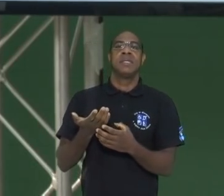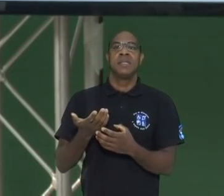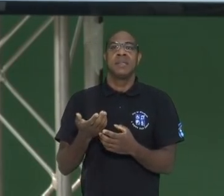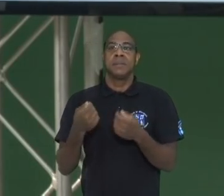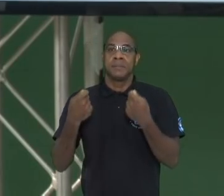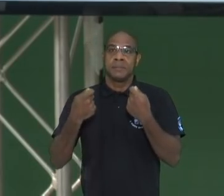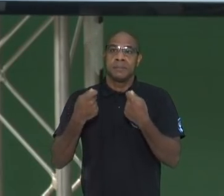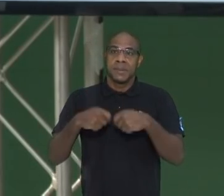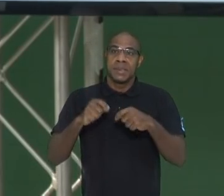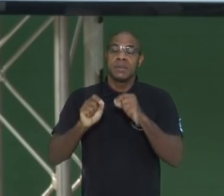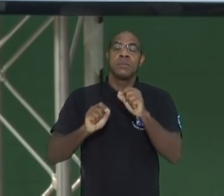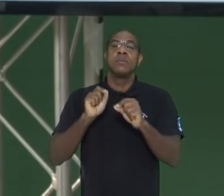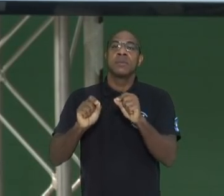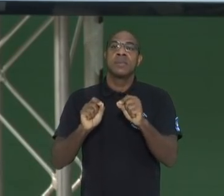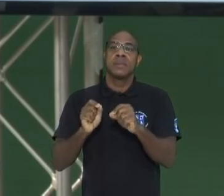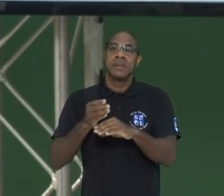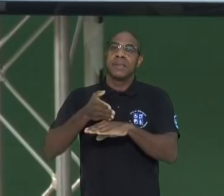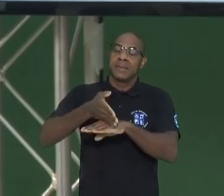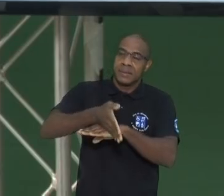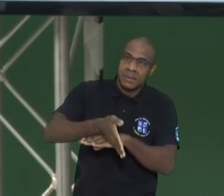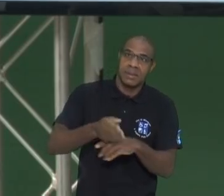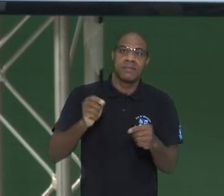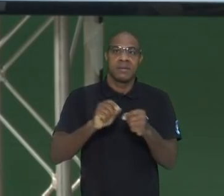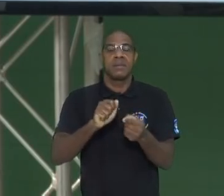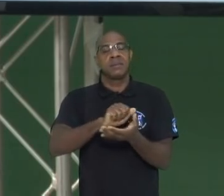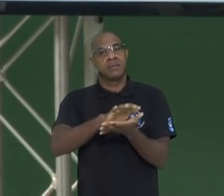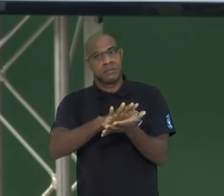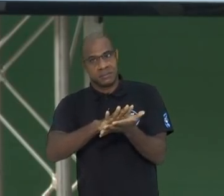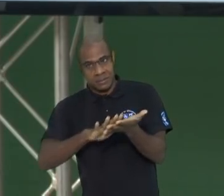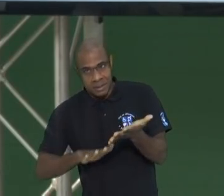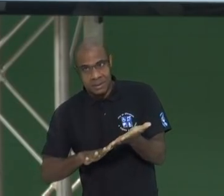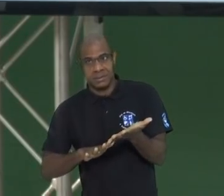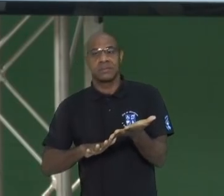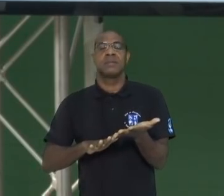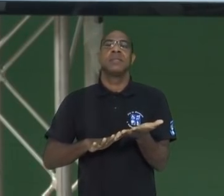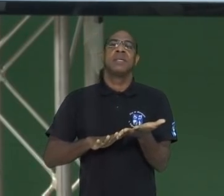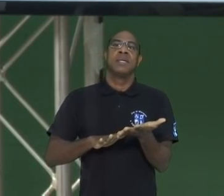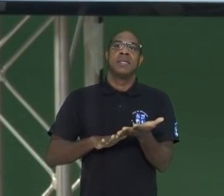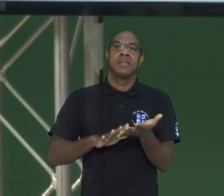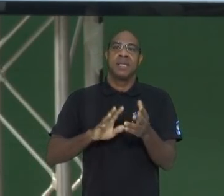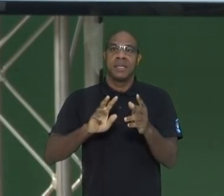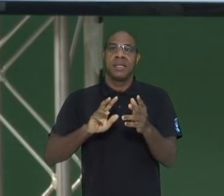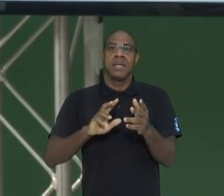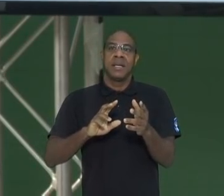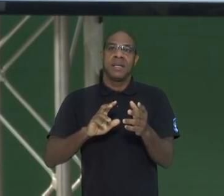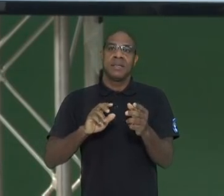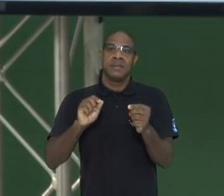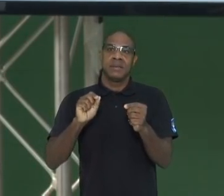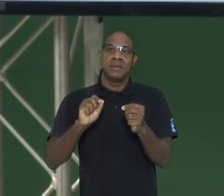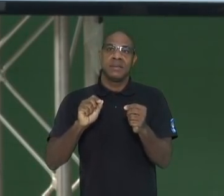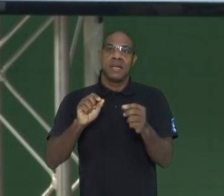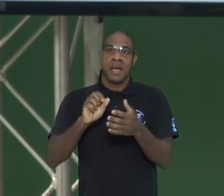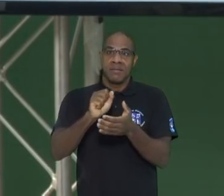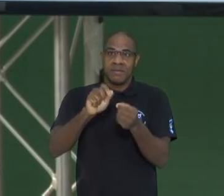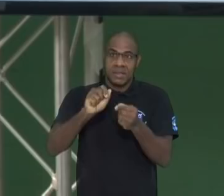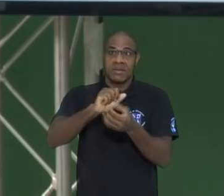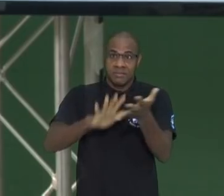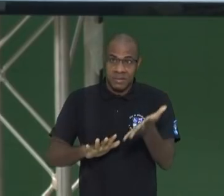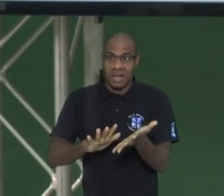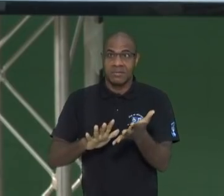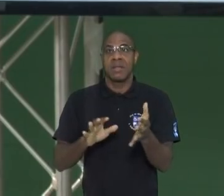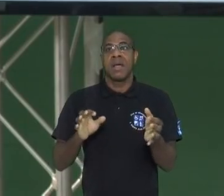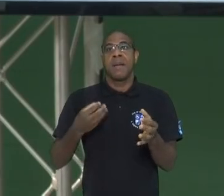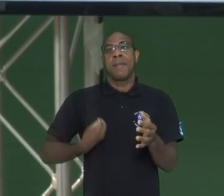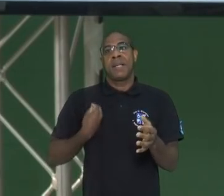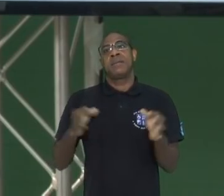que entrar lá e fazer o exercício e confirmar a presença. É muito importante, então não esqueçam. Vamos começar